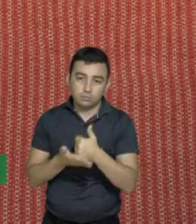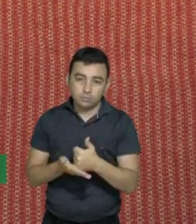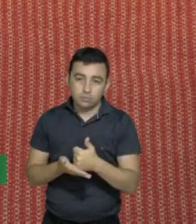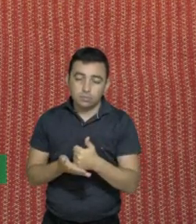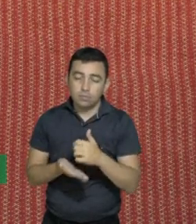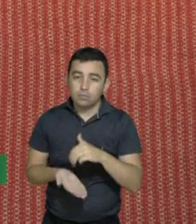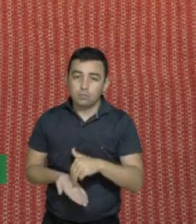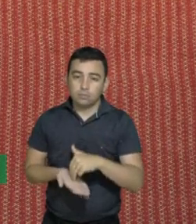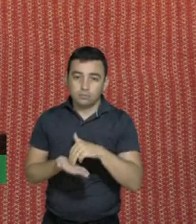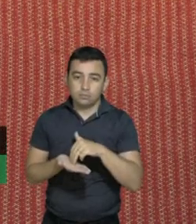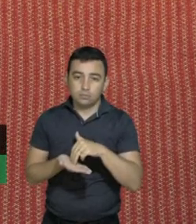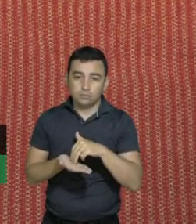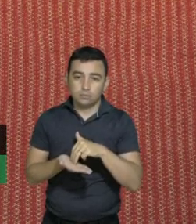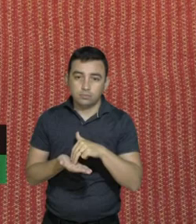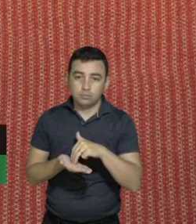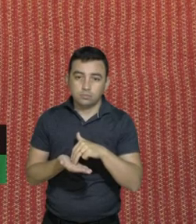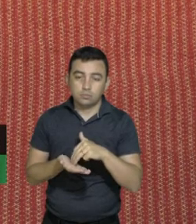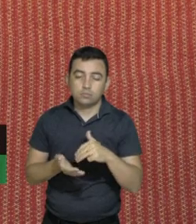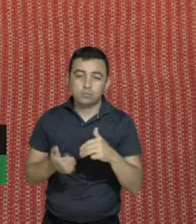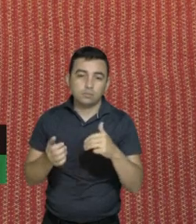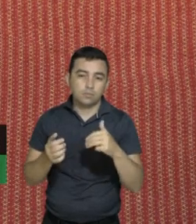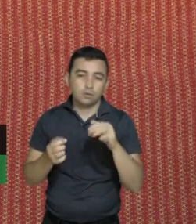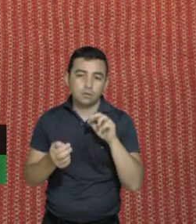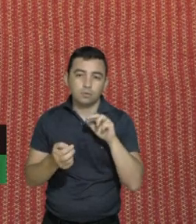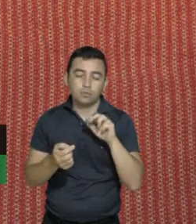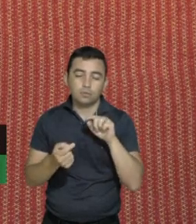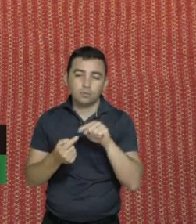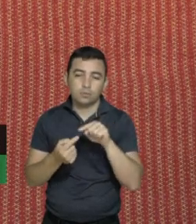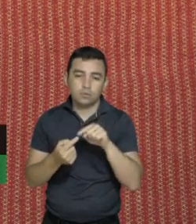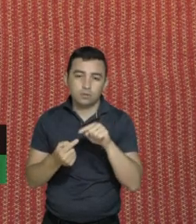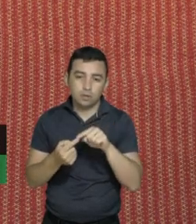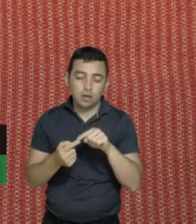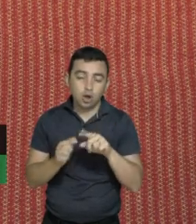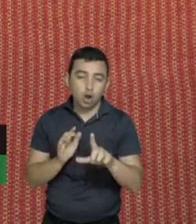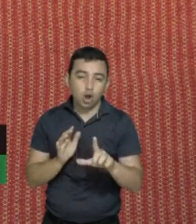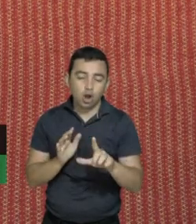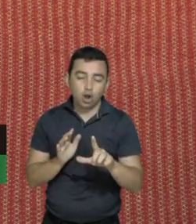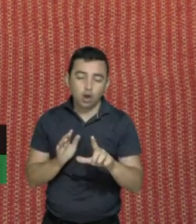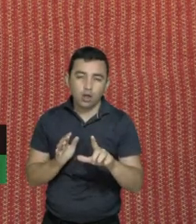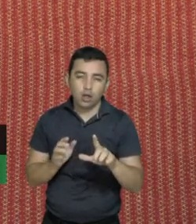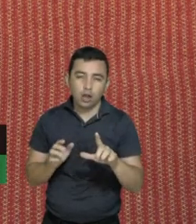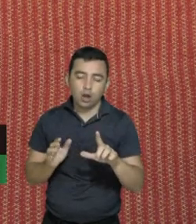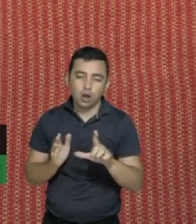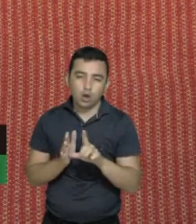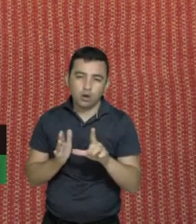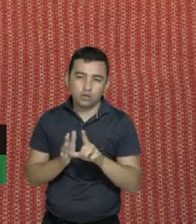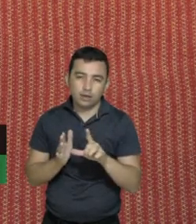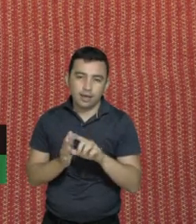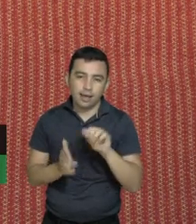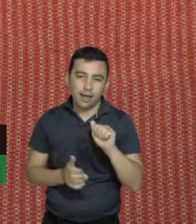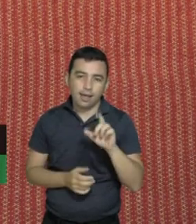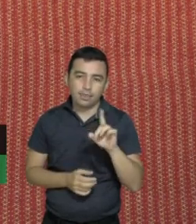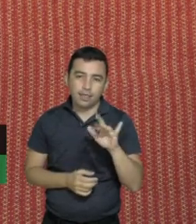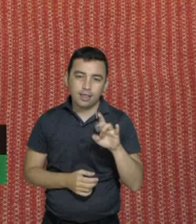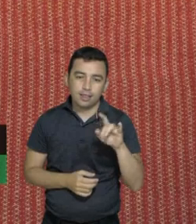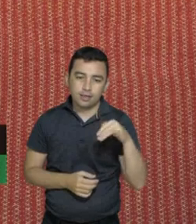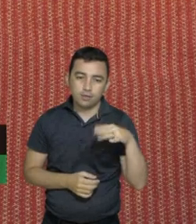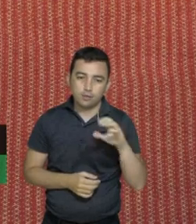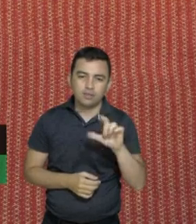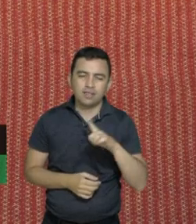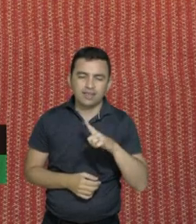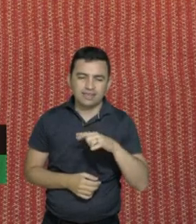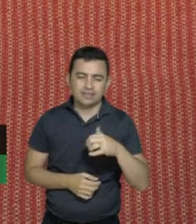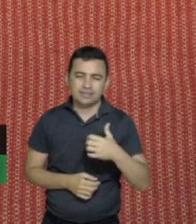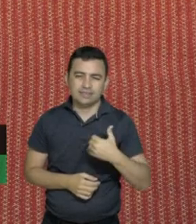uma Moção é referente às lojas Adelino lojas Adelino que completam 60 anos de história